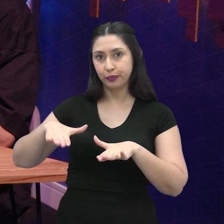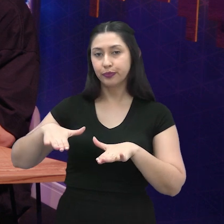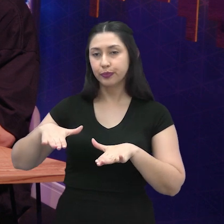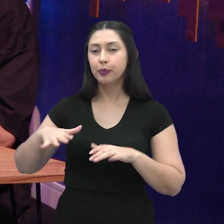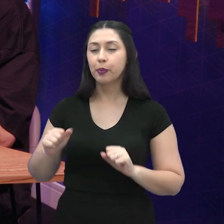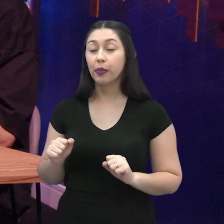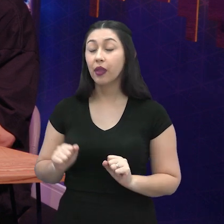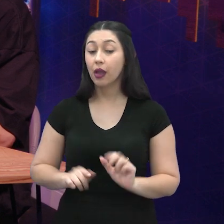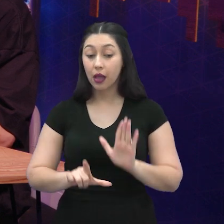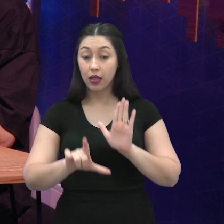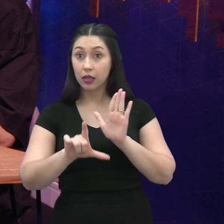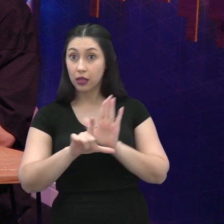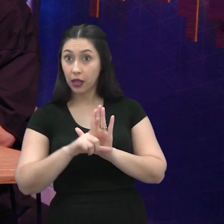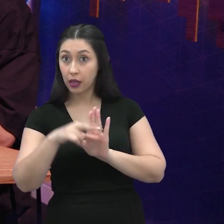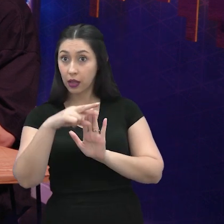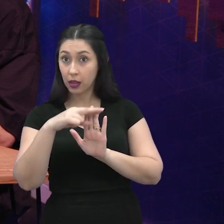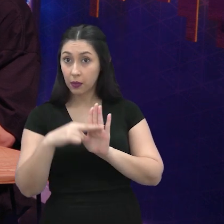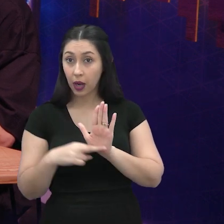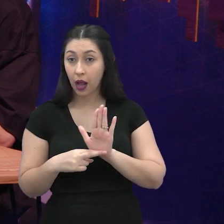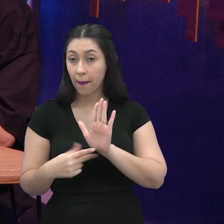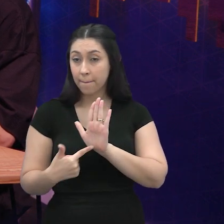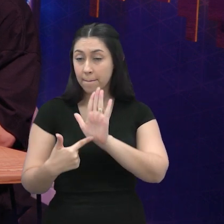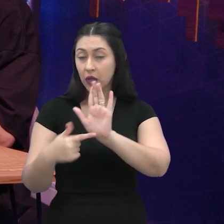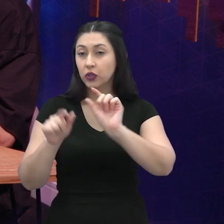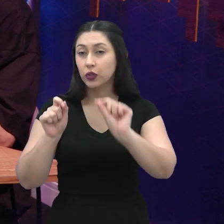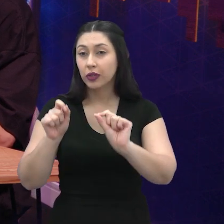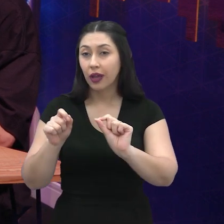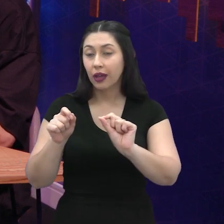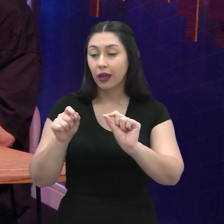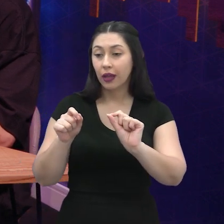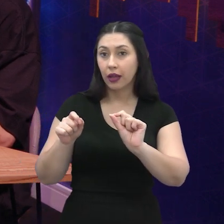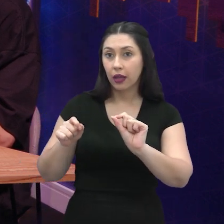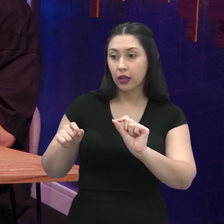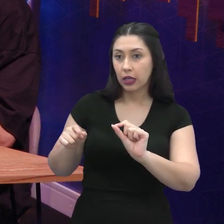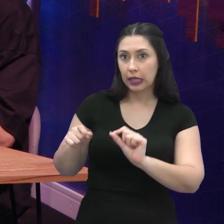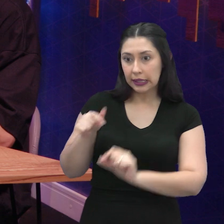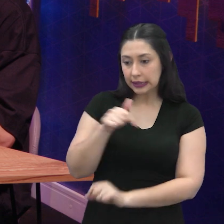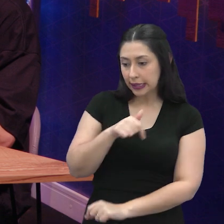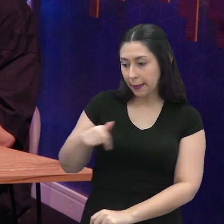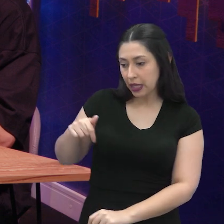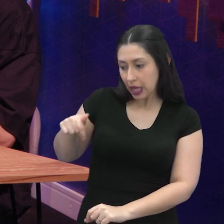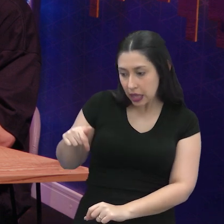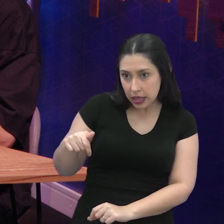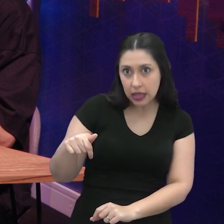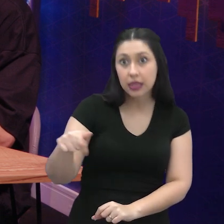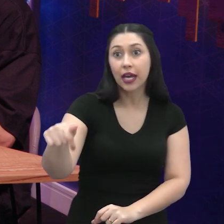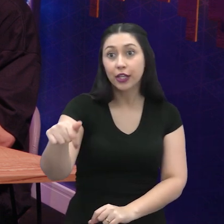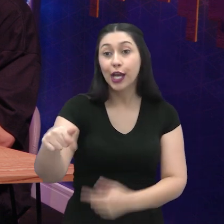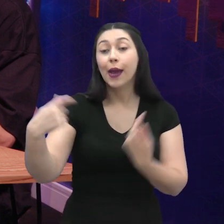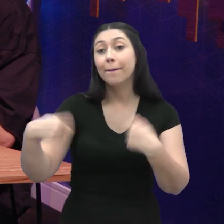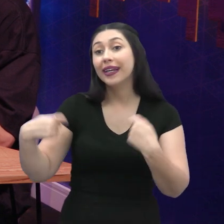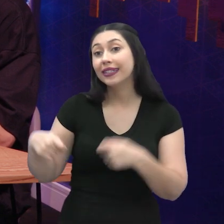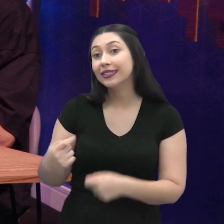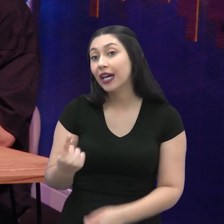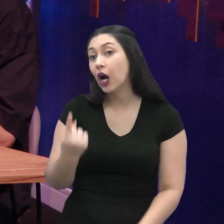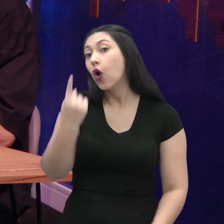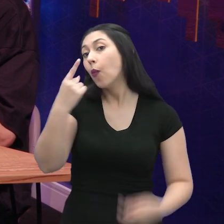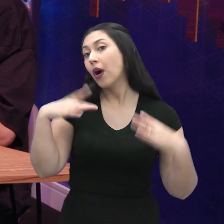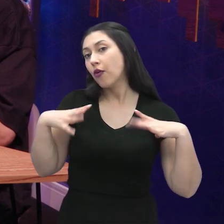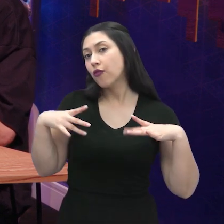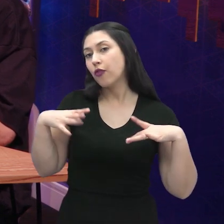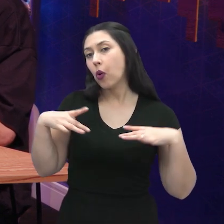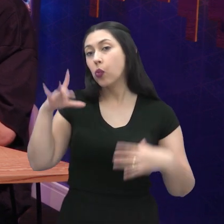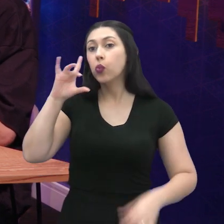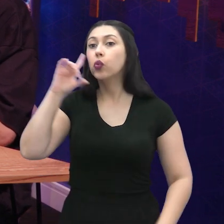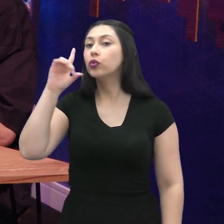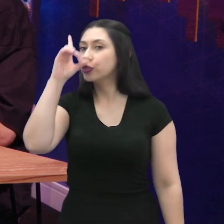empresa. E a legislação brasileira prevê que a cada 7 semanas, pelo menos uma folga semanal deve